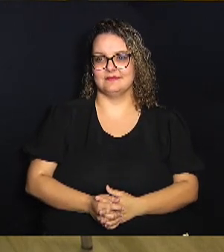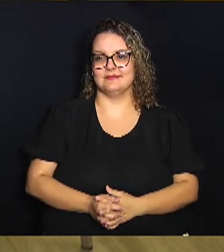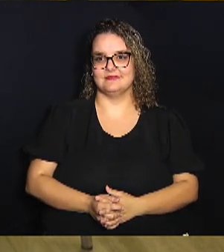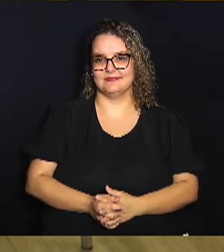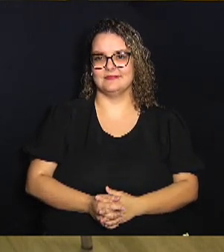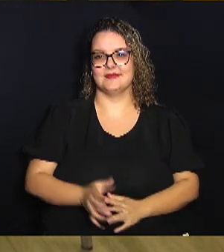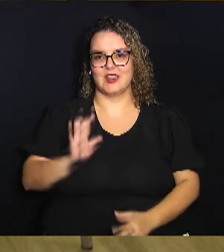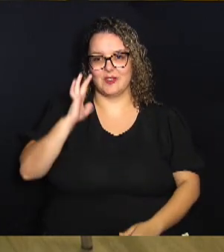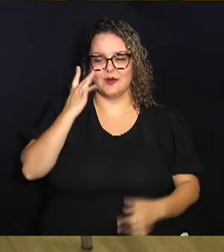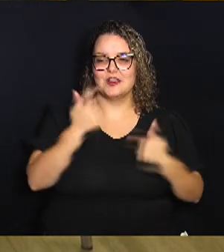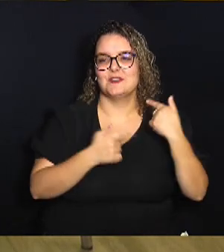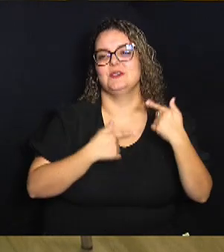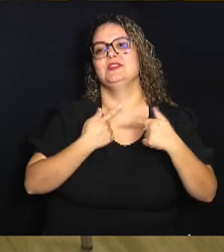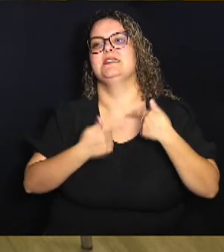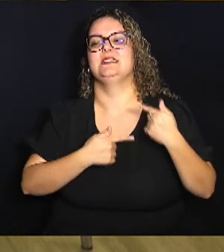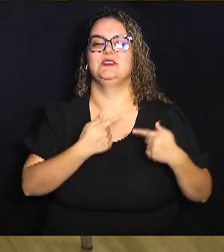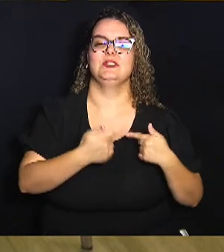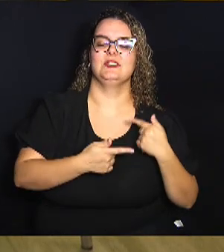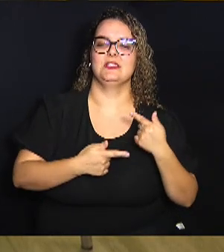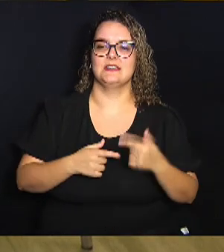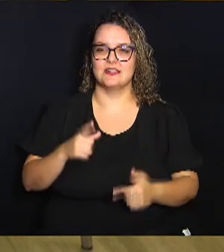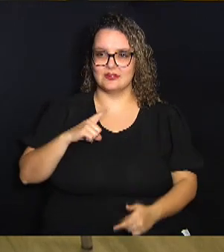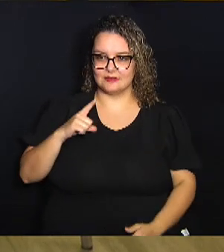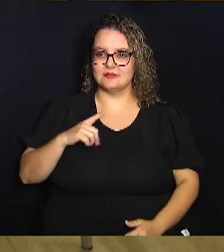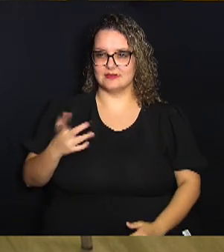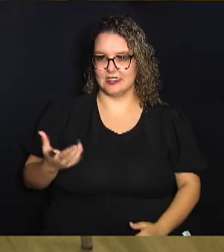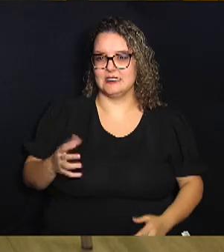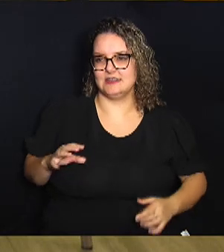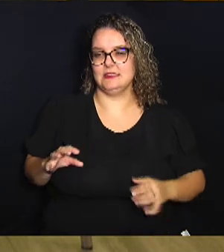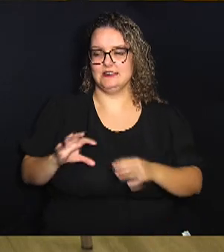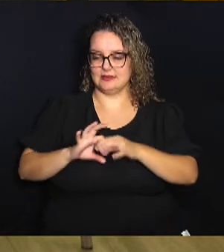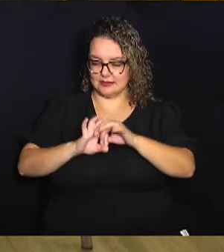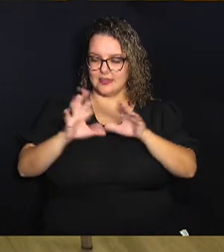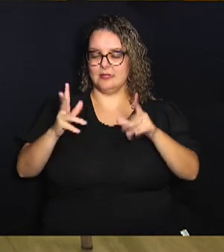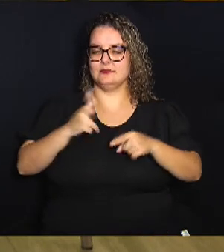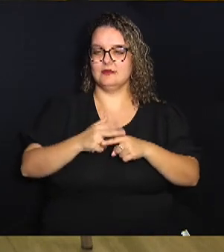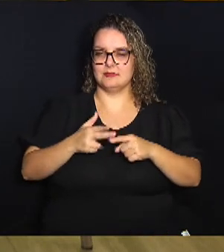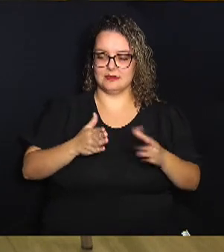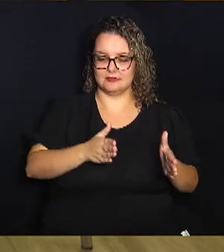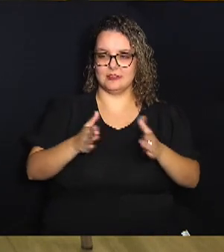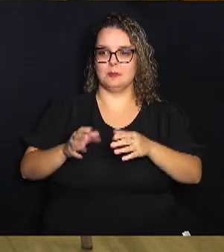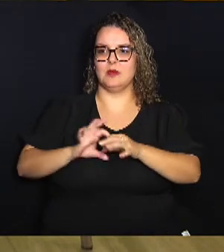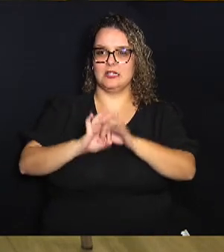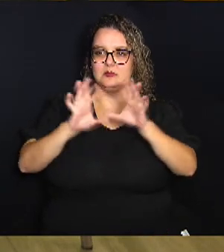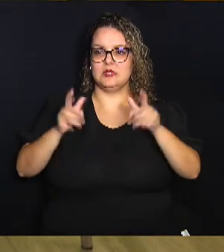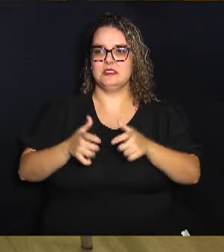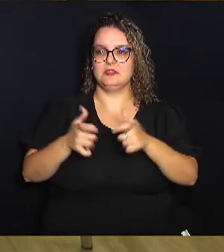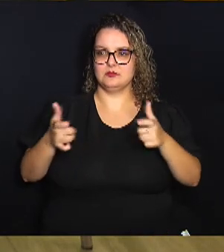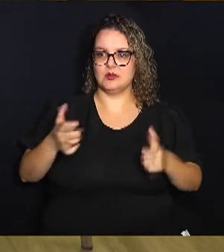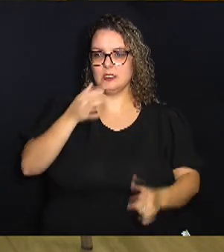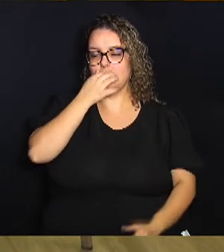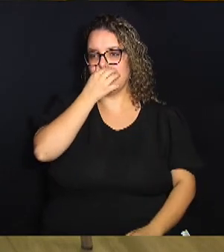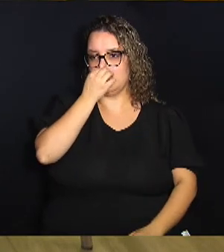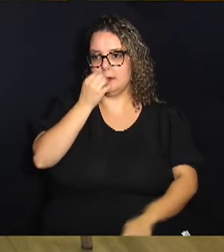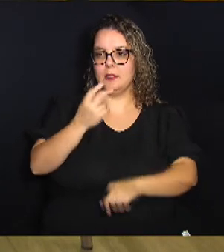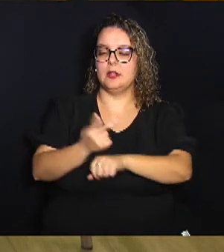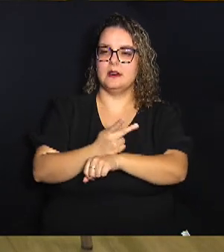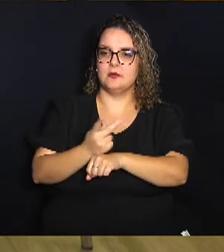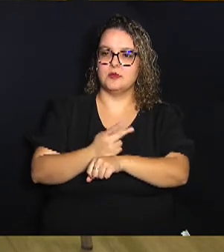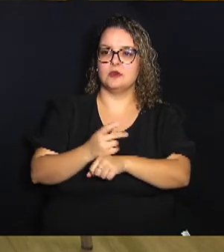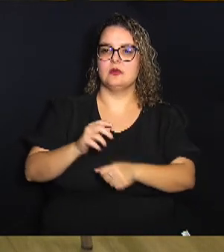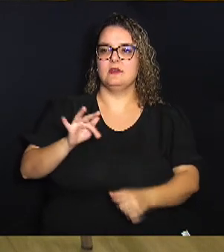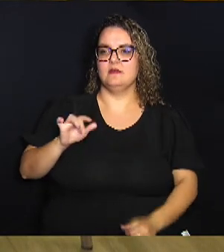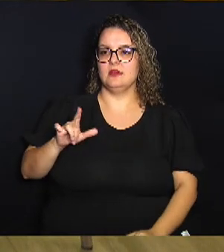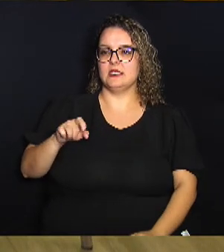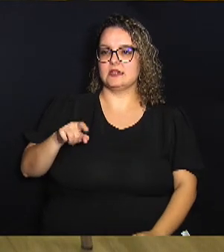essa geração, ela tem esse recorte da liberdade, né? Ela quer uma liberdade maior. Ela busca flexibilidade no trabalho,